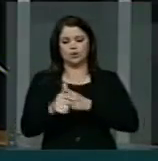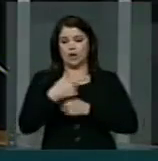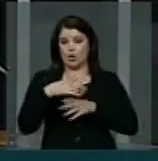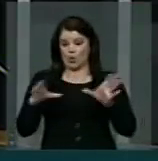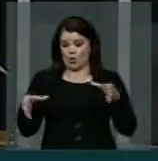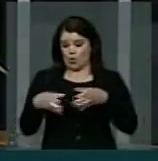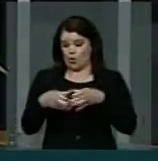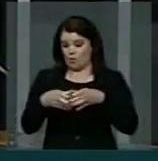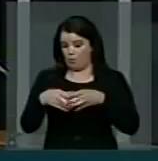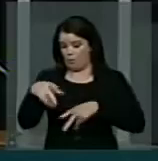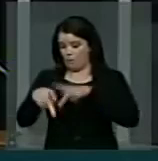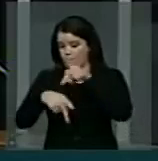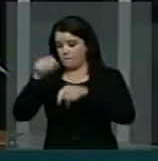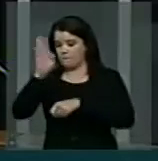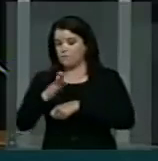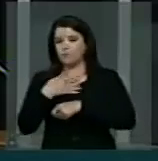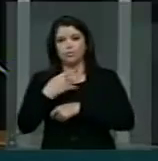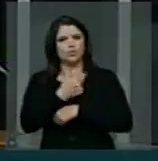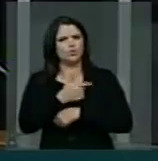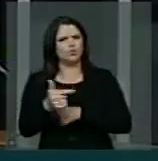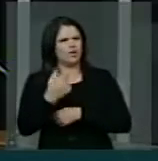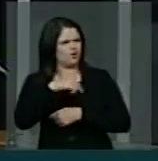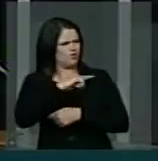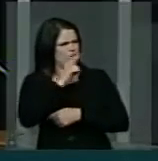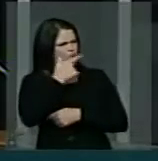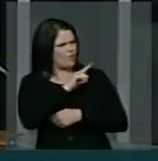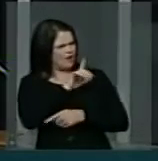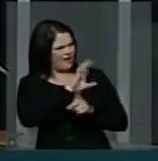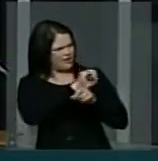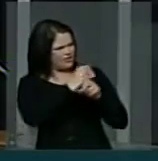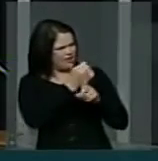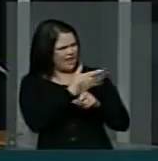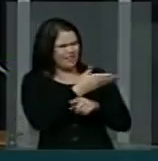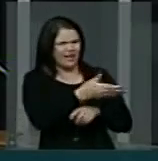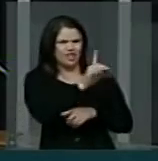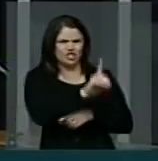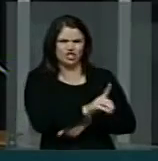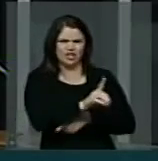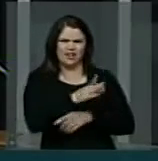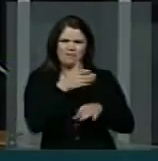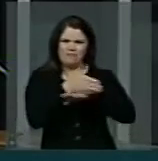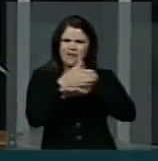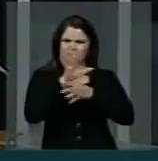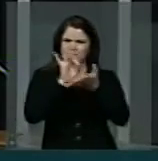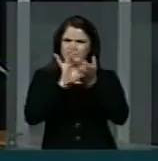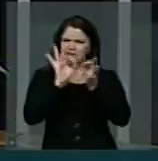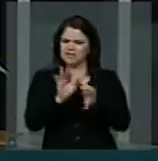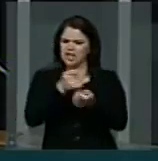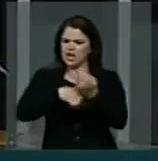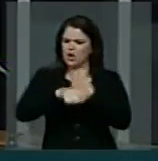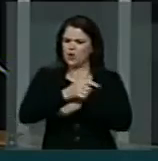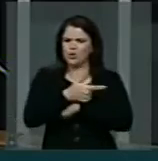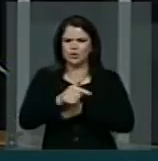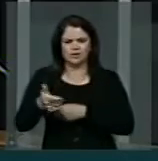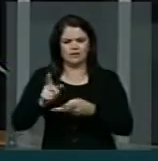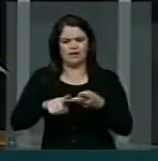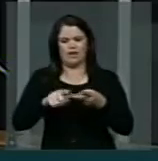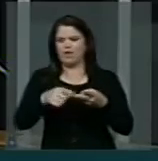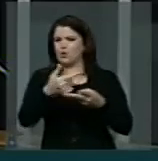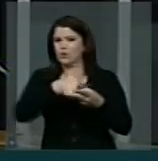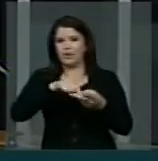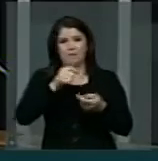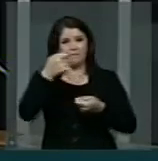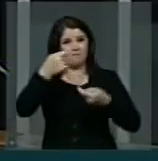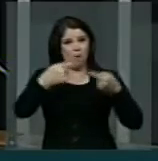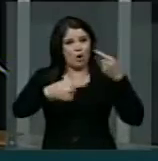cidadãos brasileiros a quem não garantimos como sociedade nem a participação econômica, nem a participação